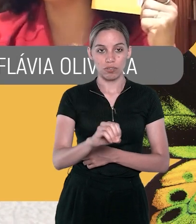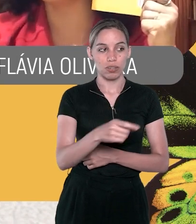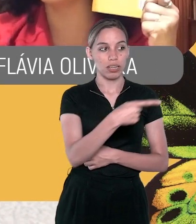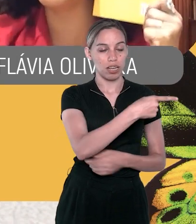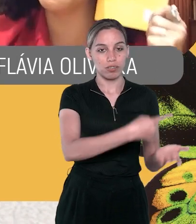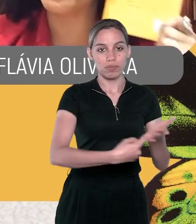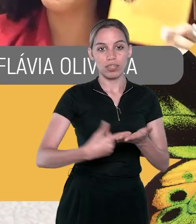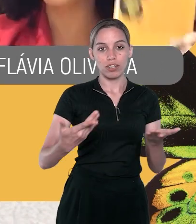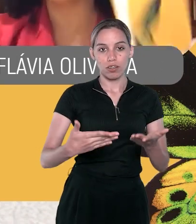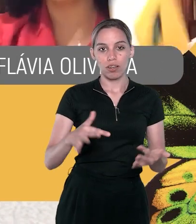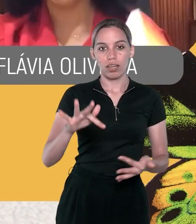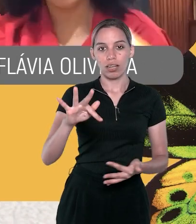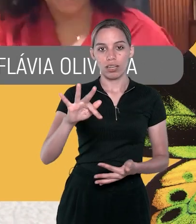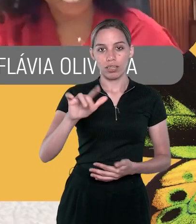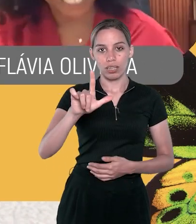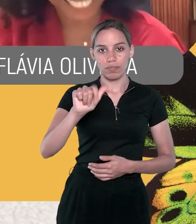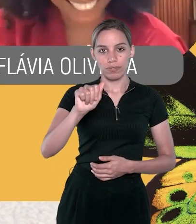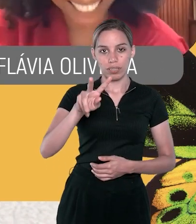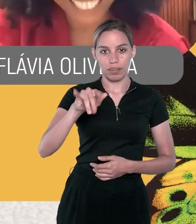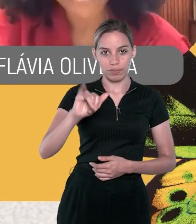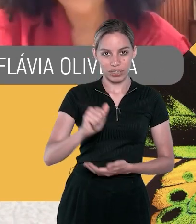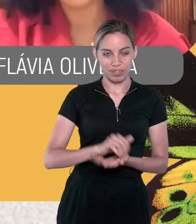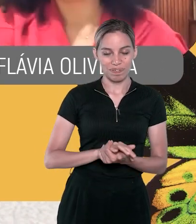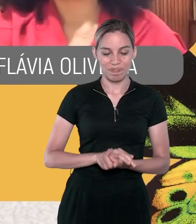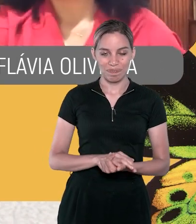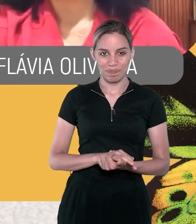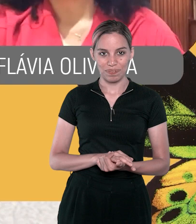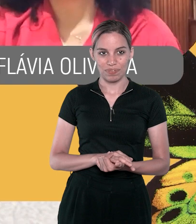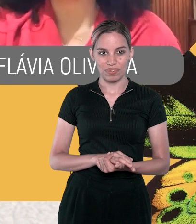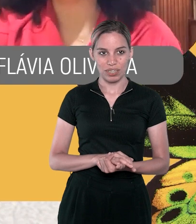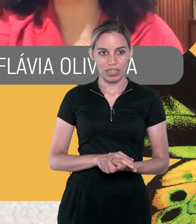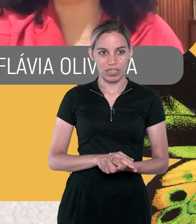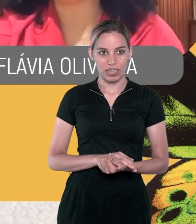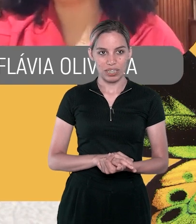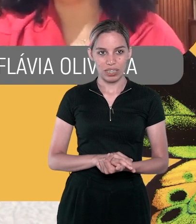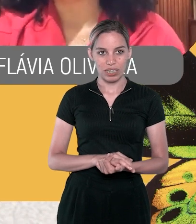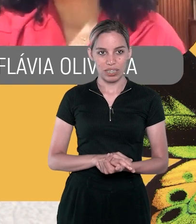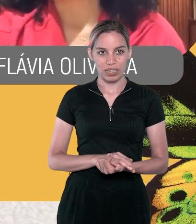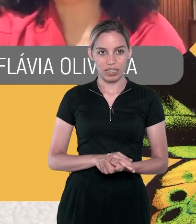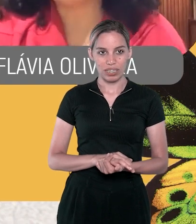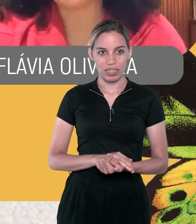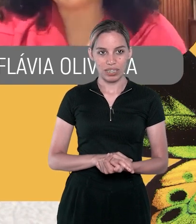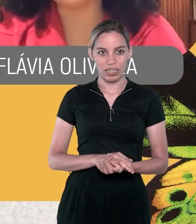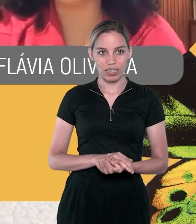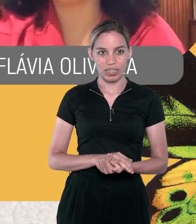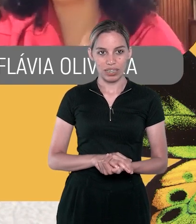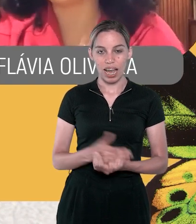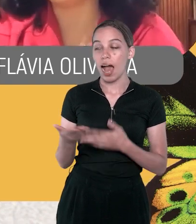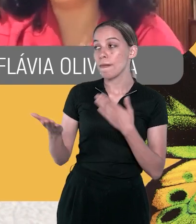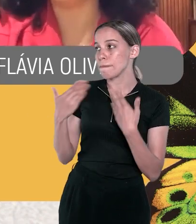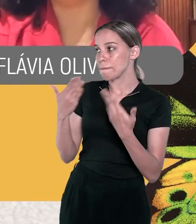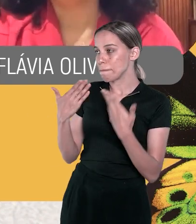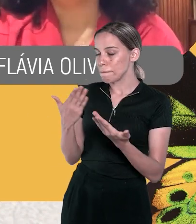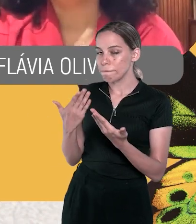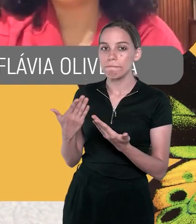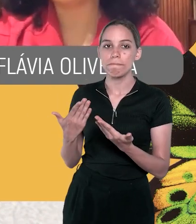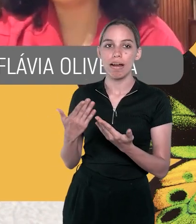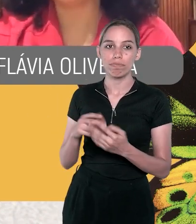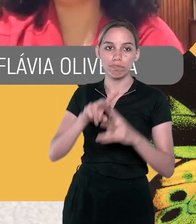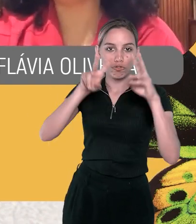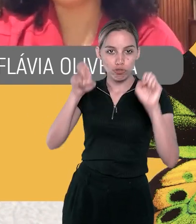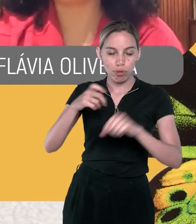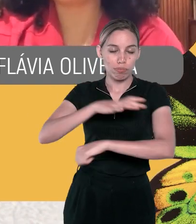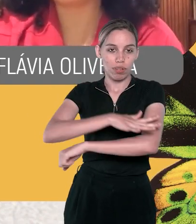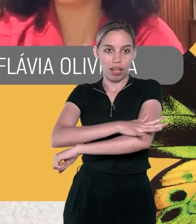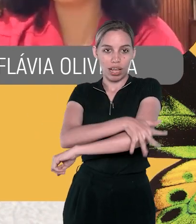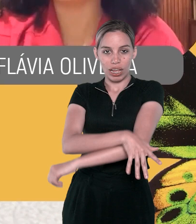de entrar aí na live agora, viu, gente? Sérgio, eu queria que Não, você e aprofundasse um o pouquinho. papo que era sobre